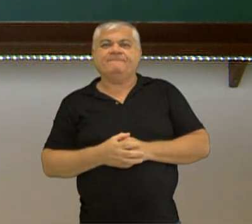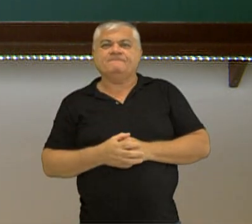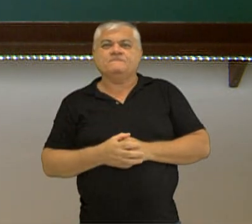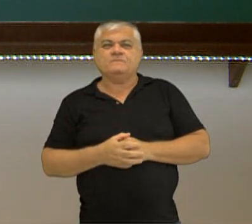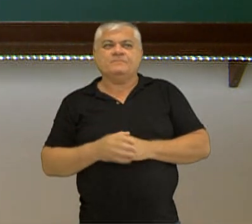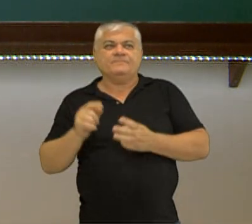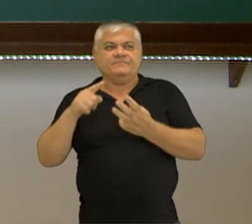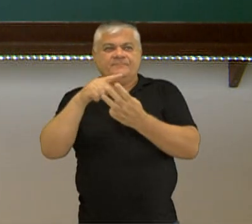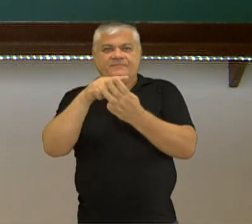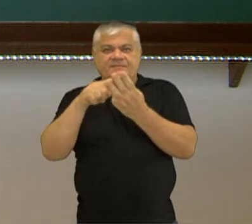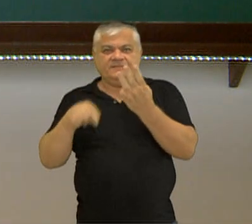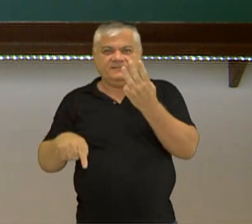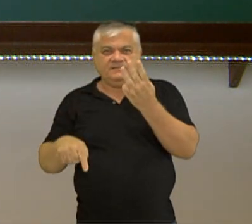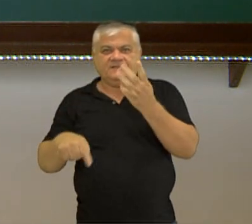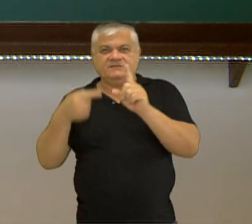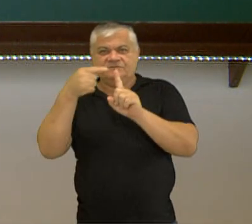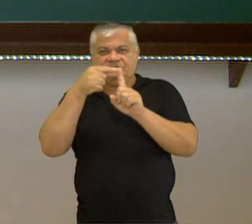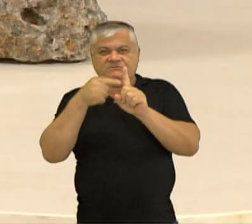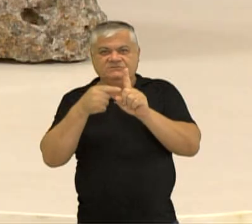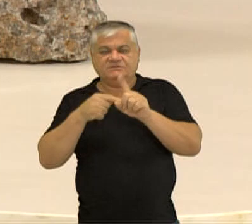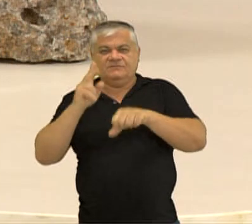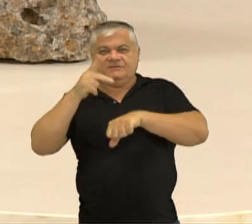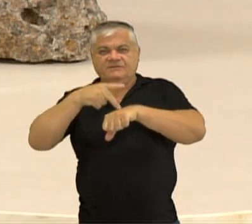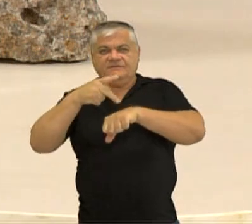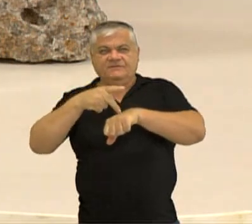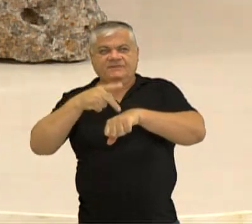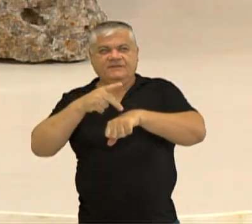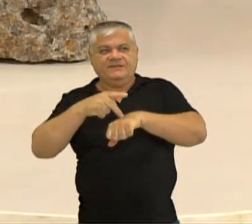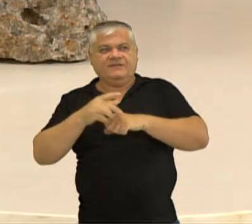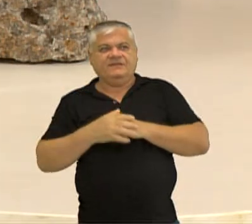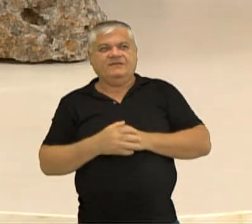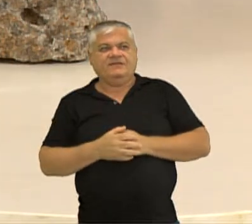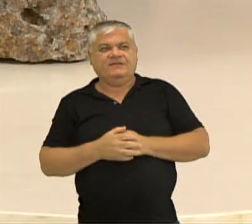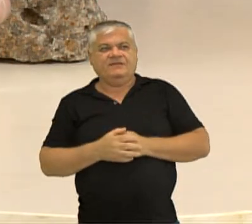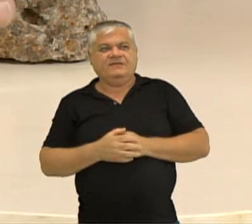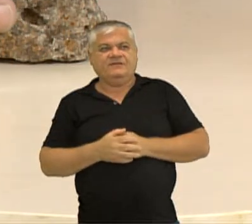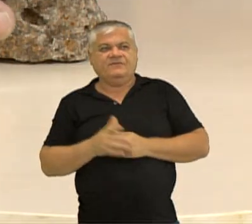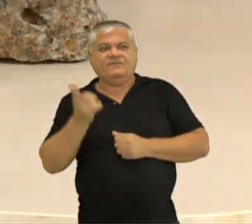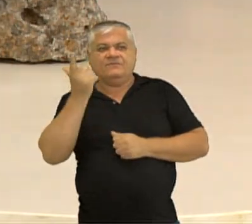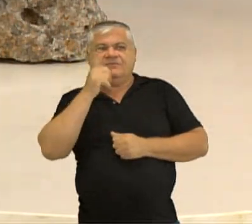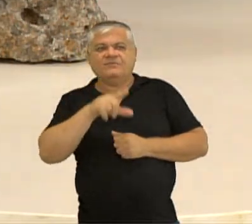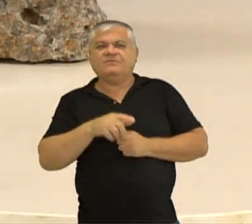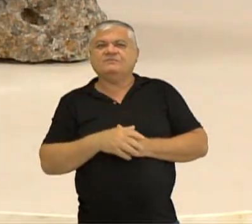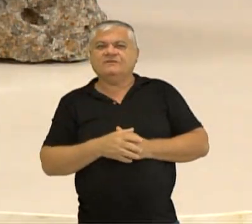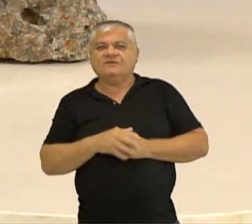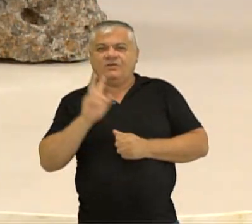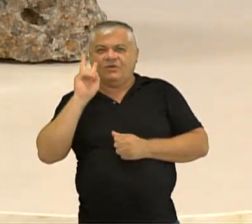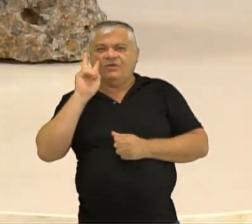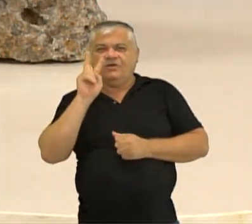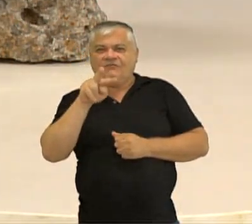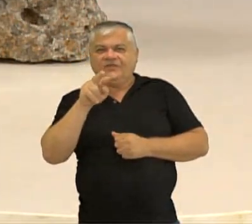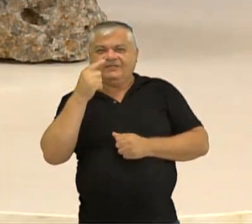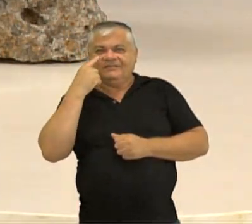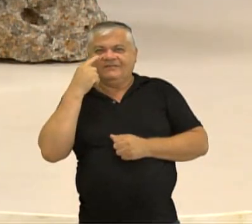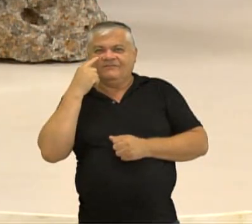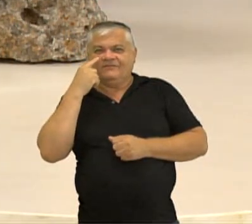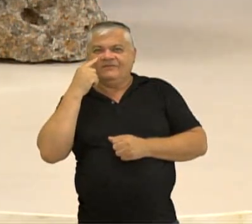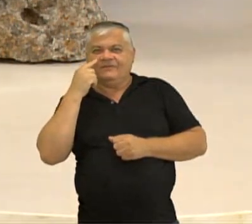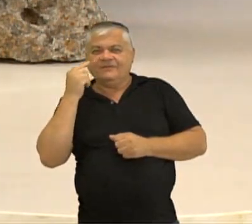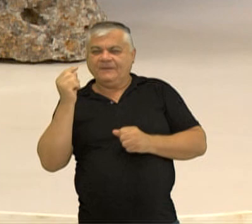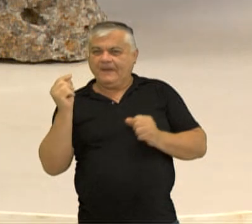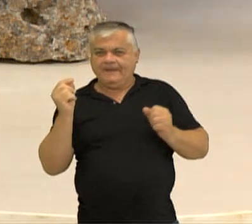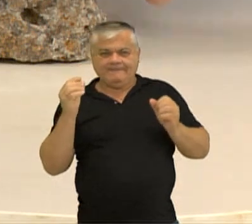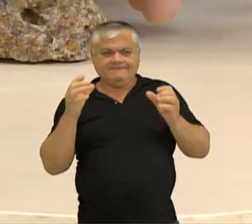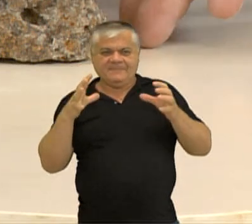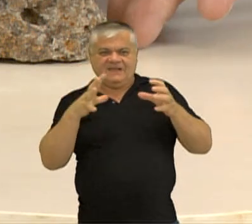Dessas 3 tipos de rochas aqui, pessoal, olha só, eu gostaria que vocês observassem aqui, olha que